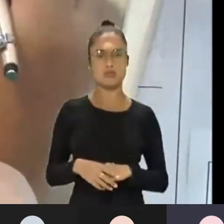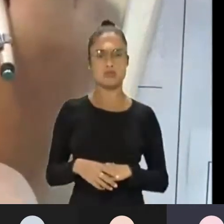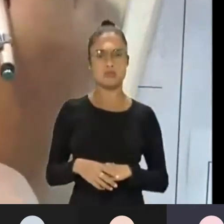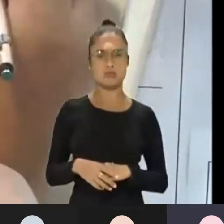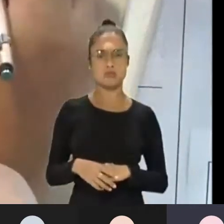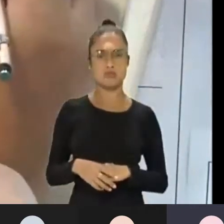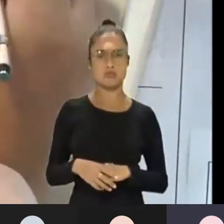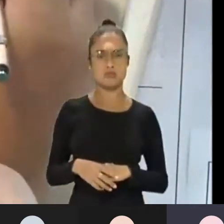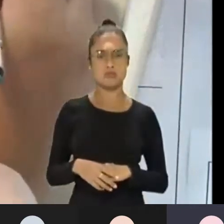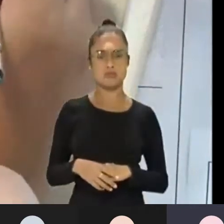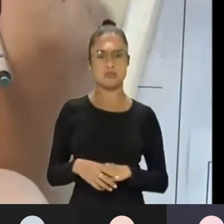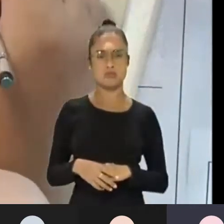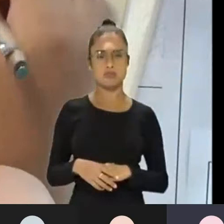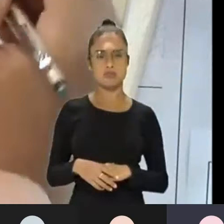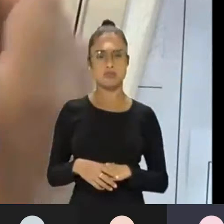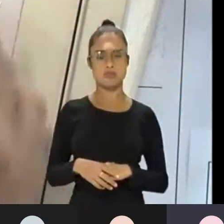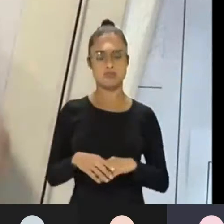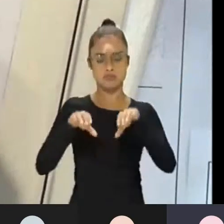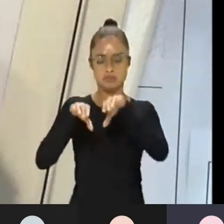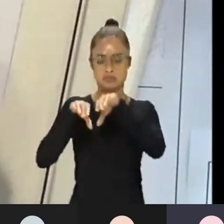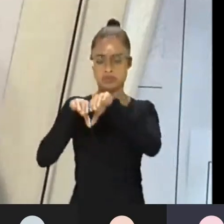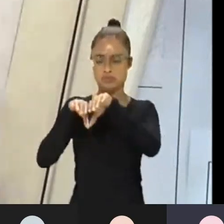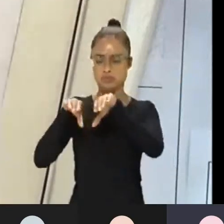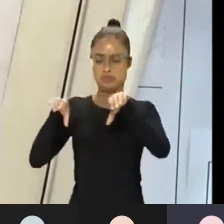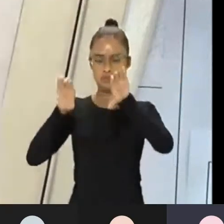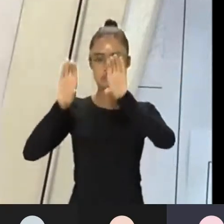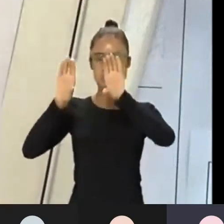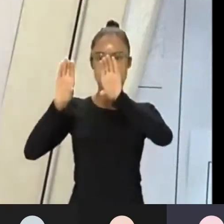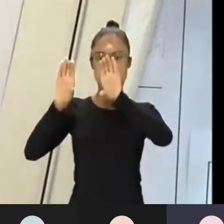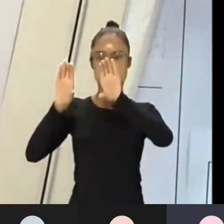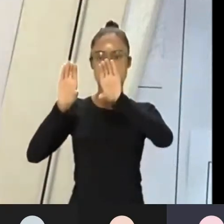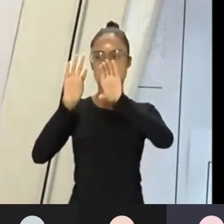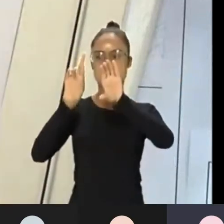E faço um retângulo com as dimensões totais da vista lateral.